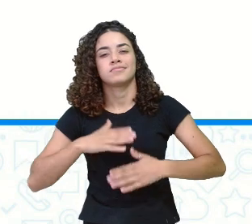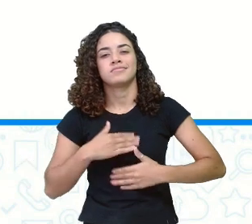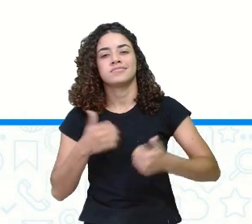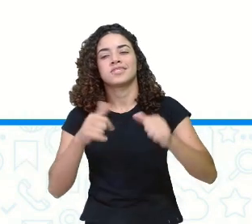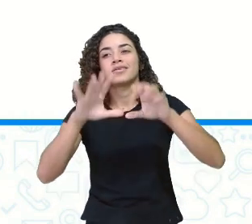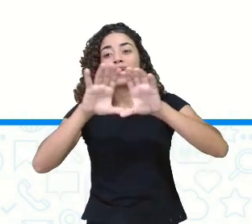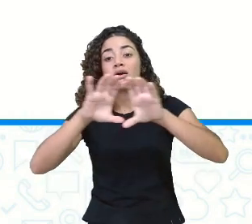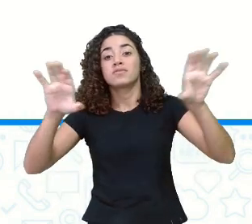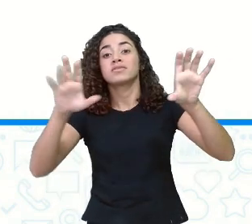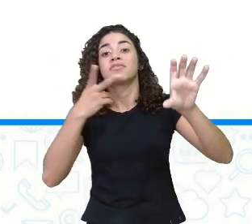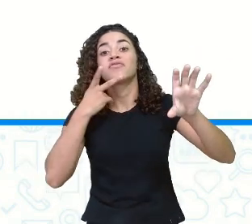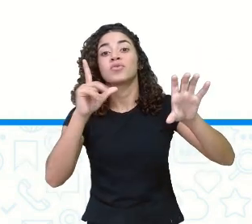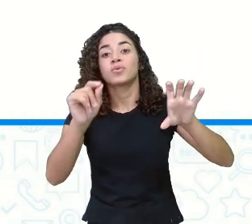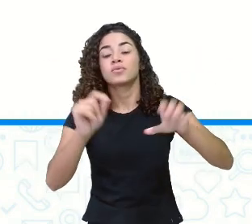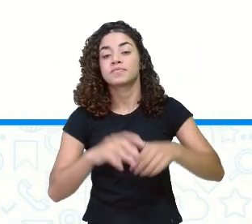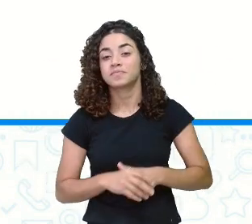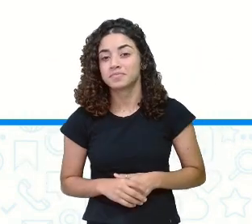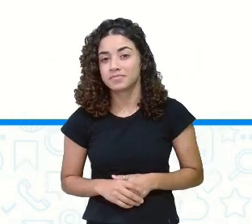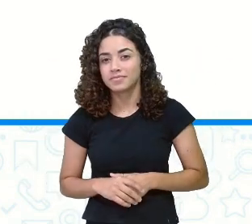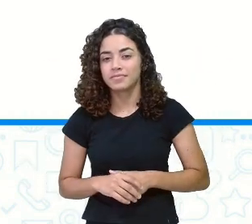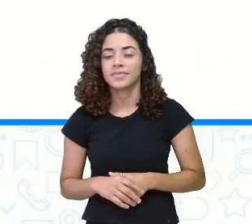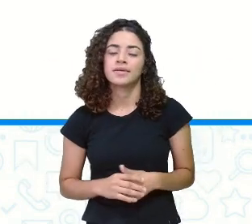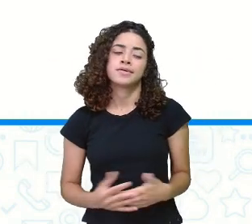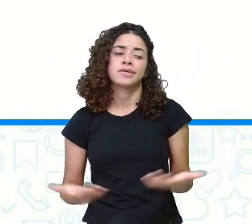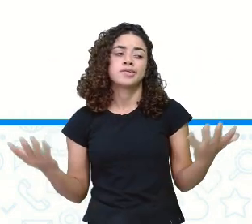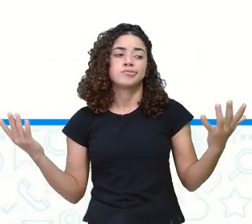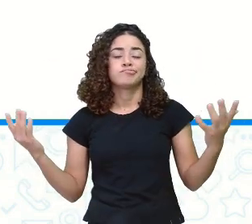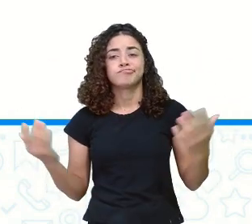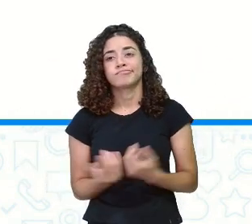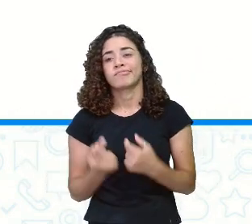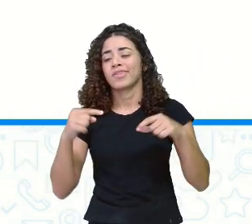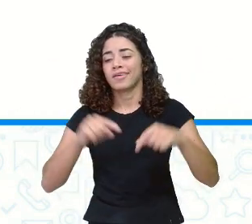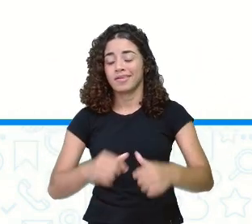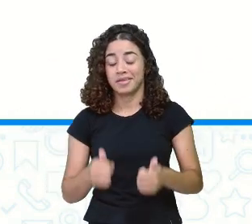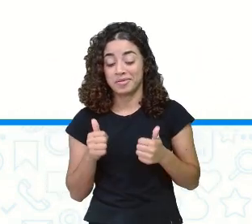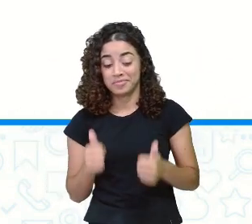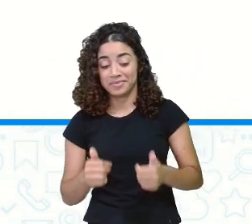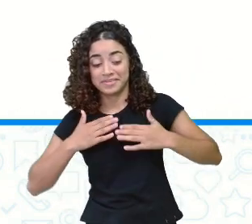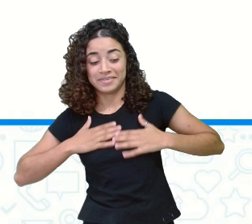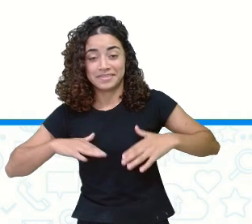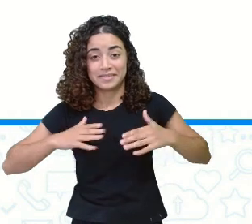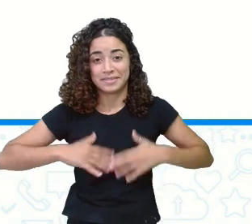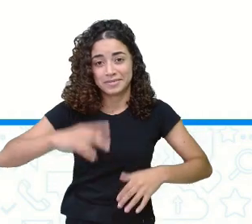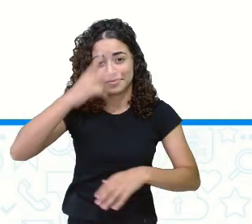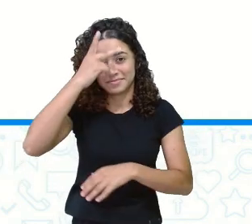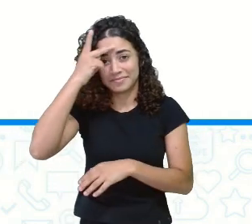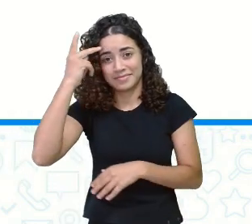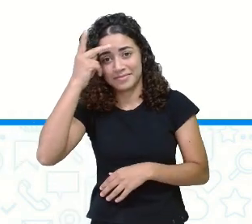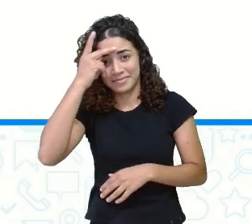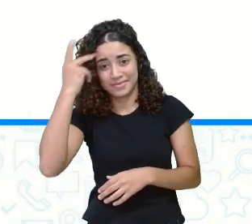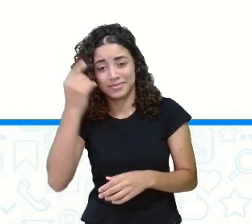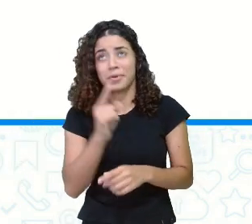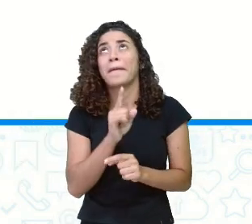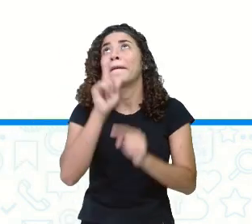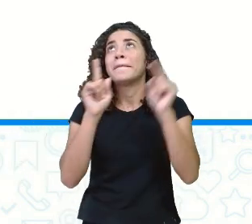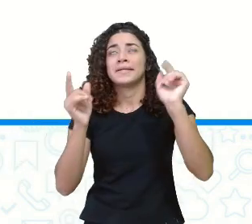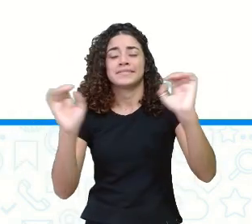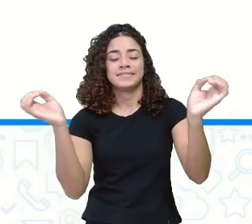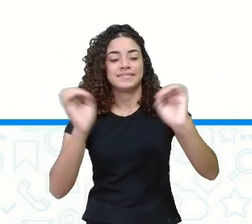o céu falou: ai, ai, aqui está bom, ninguém mais vai conseguir me